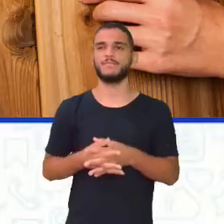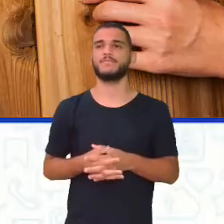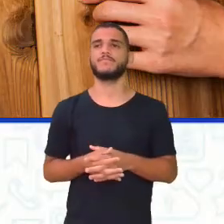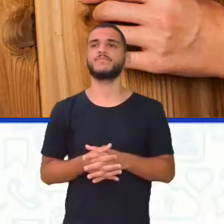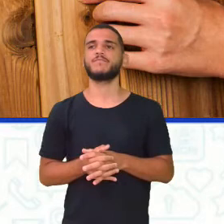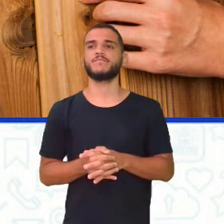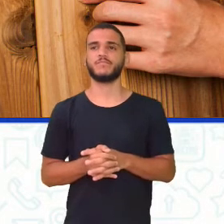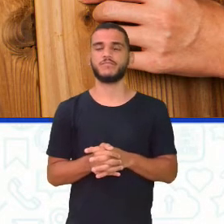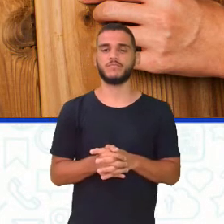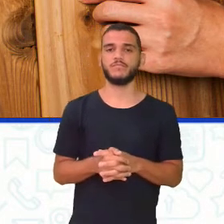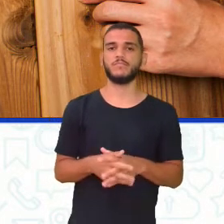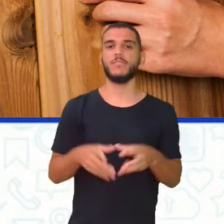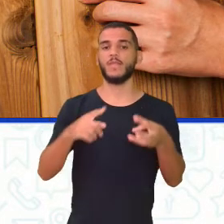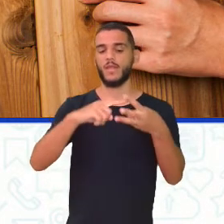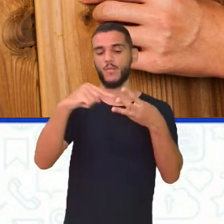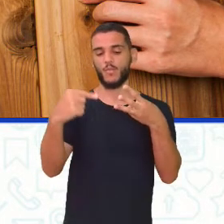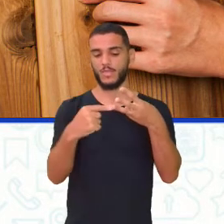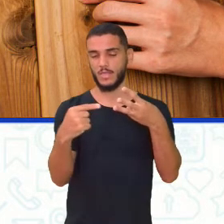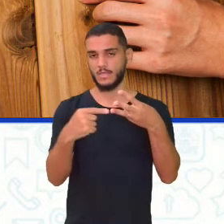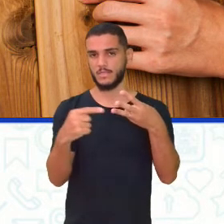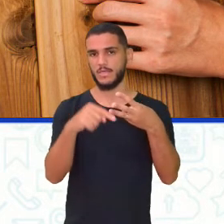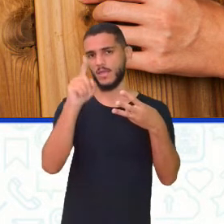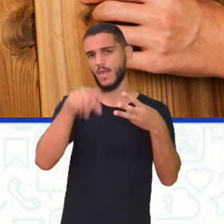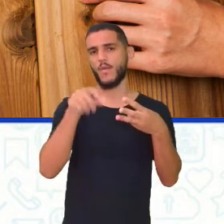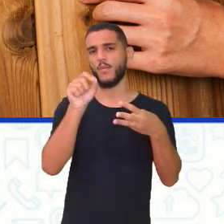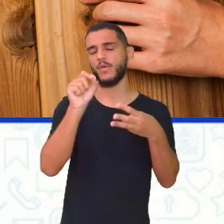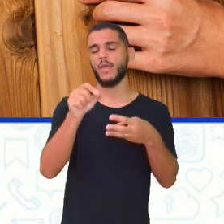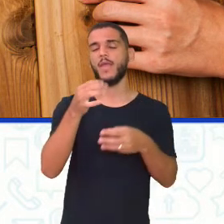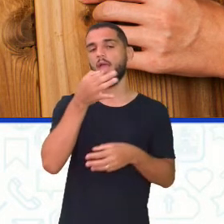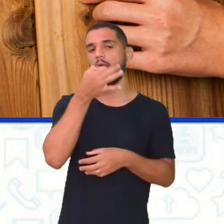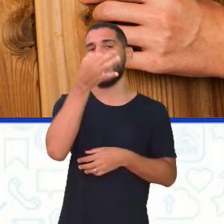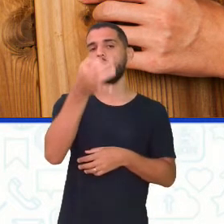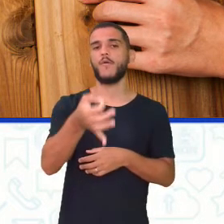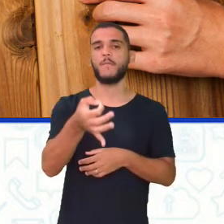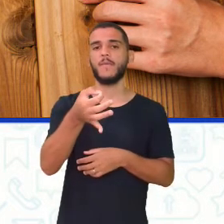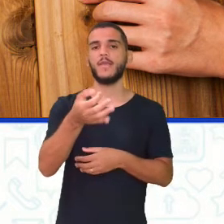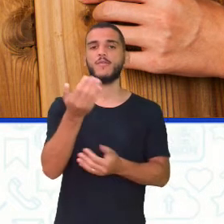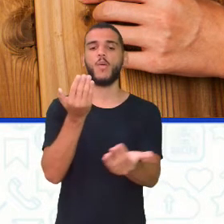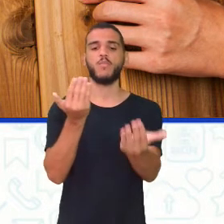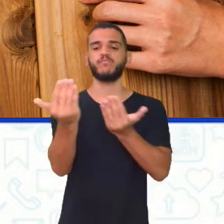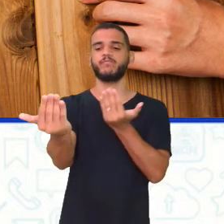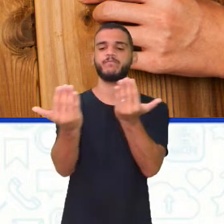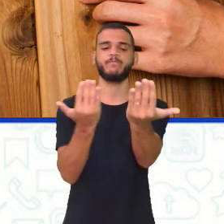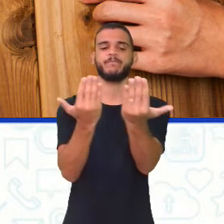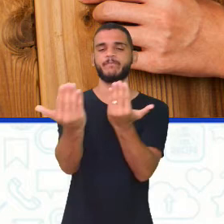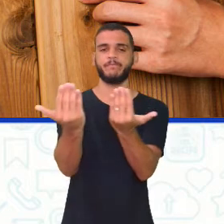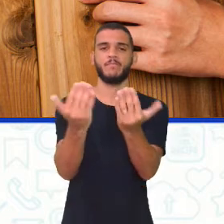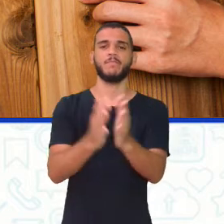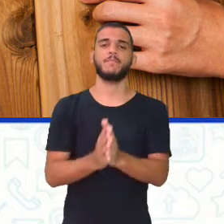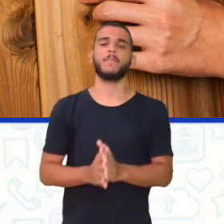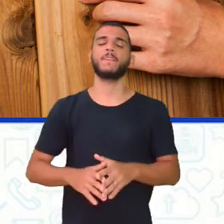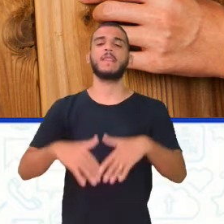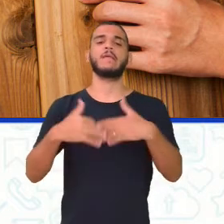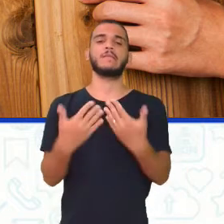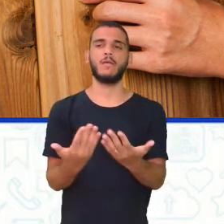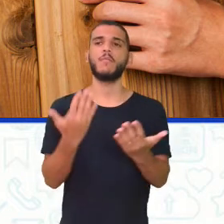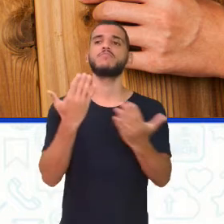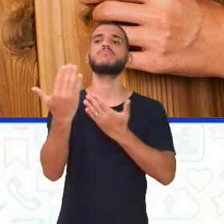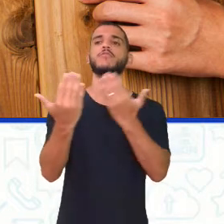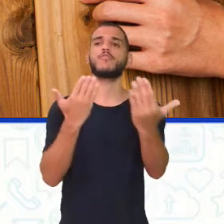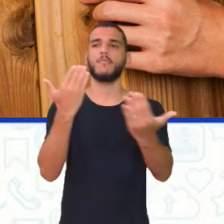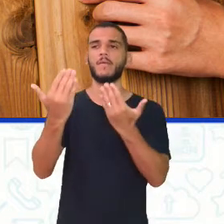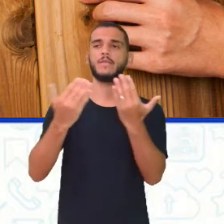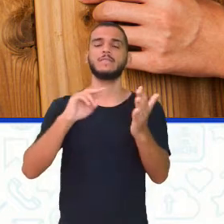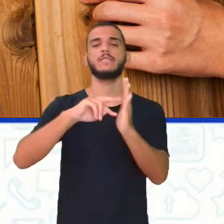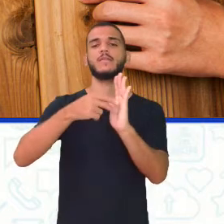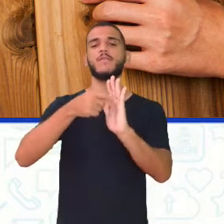E a gente tem o terceiro tipo, que é o argumento por comparação. O argumento de comparação pede